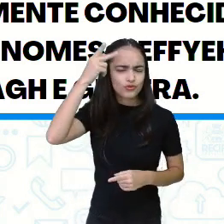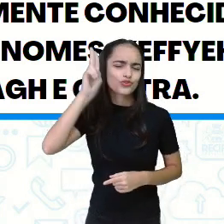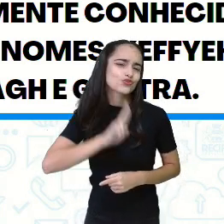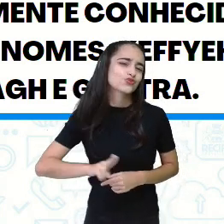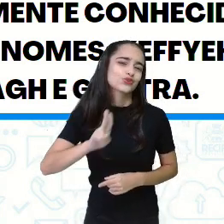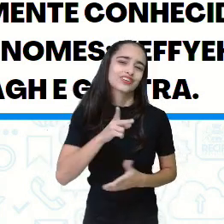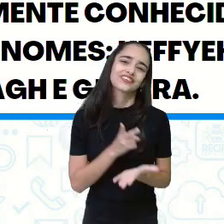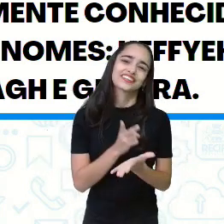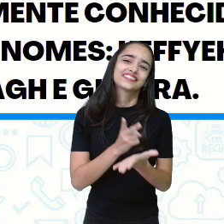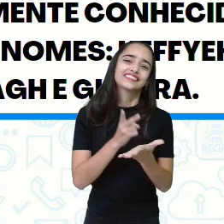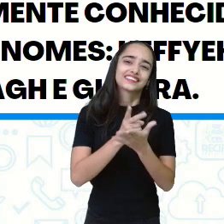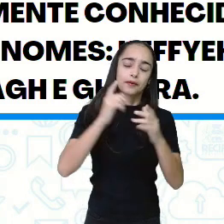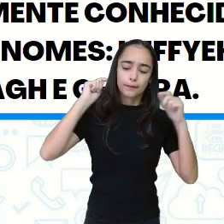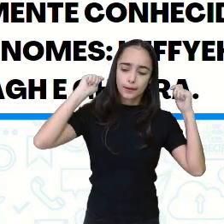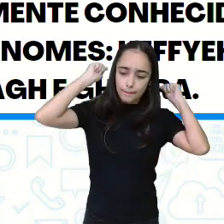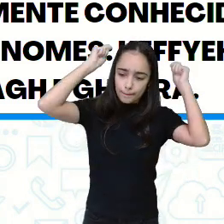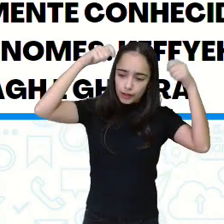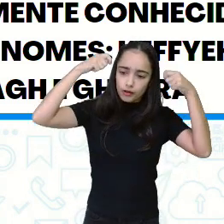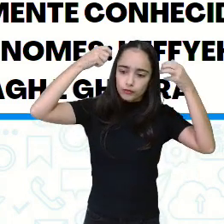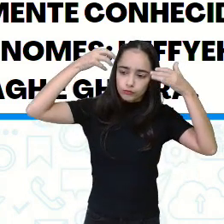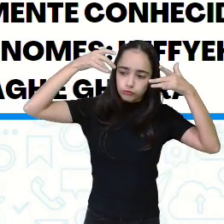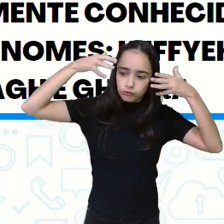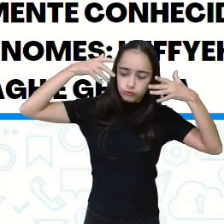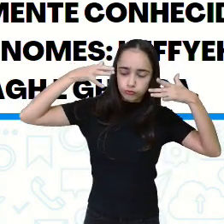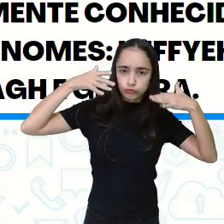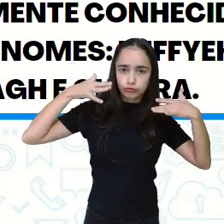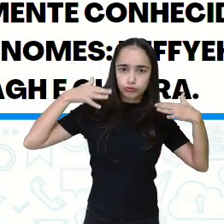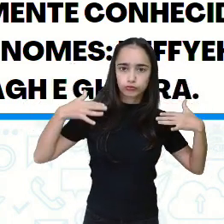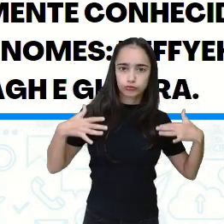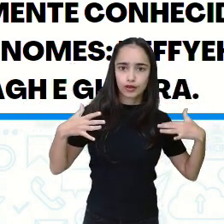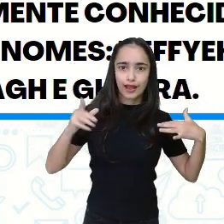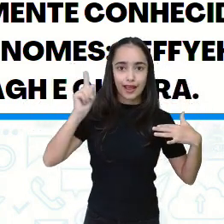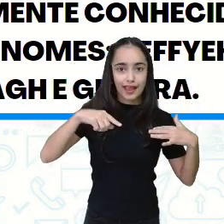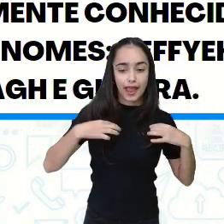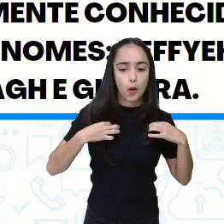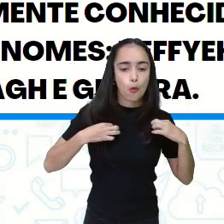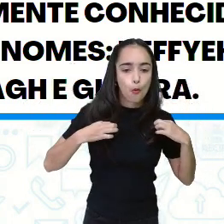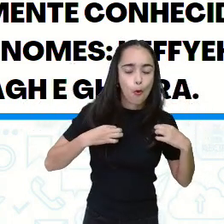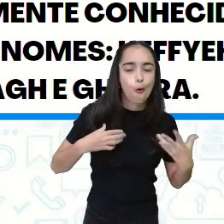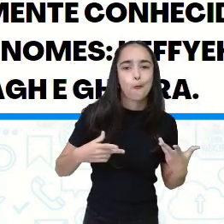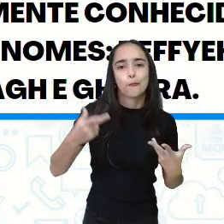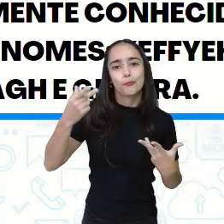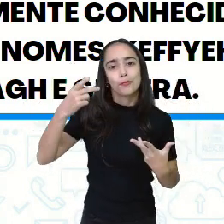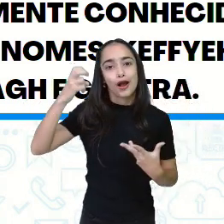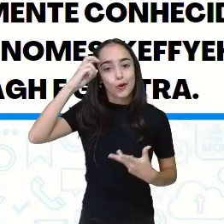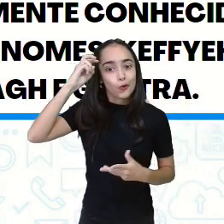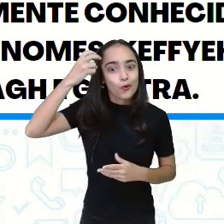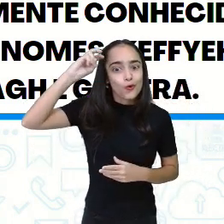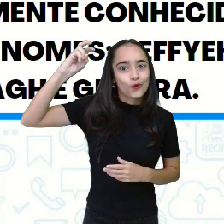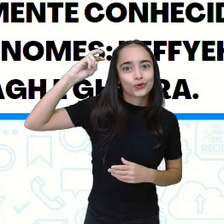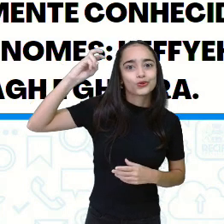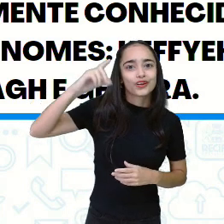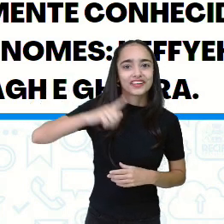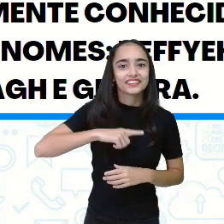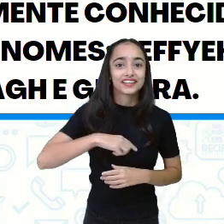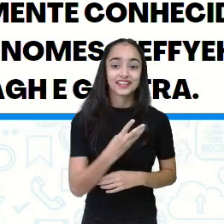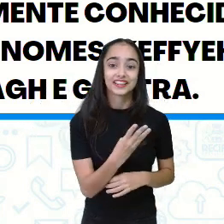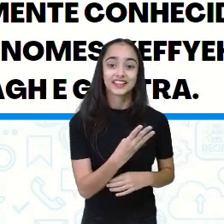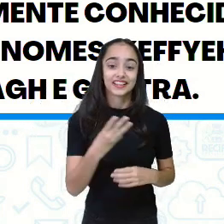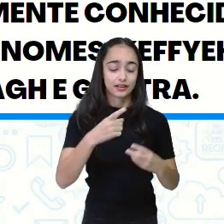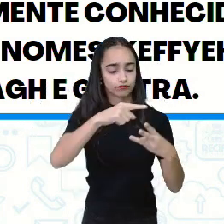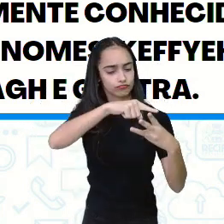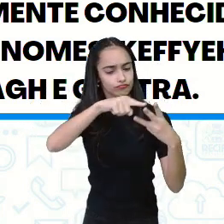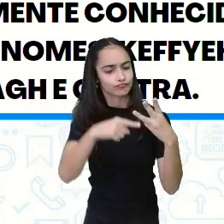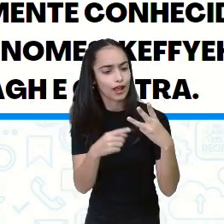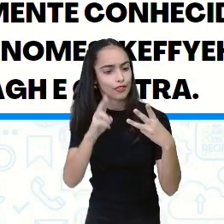na cabeça. Trata-se de uma vestimenta tradicional, popularmente conhecida por 3 nomes. E aí, não sei